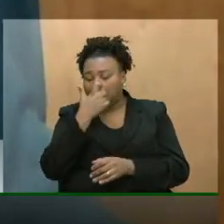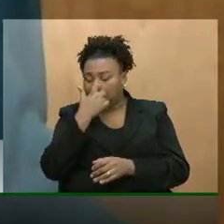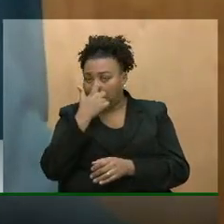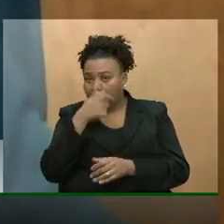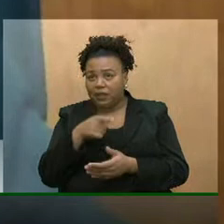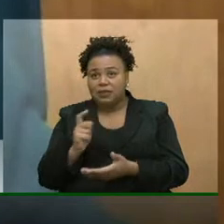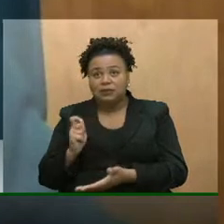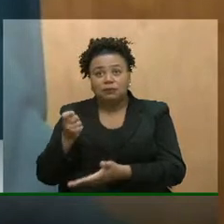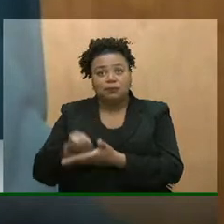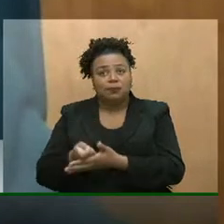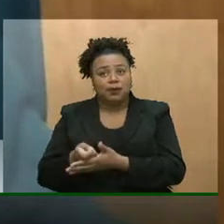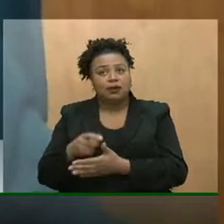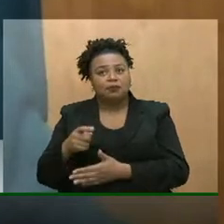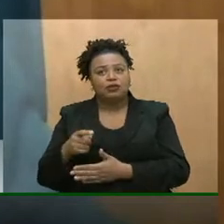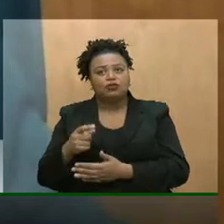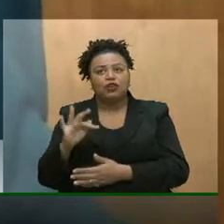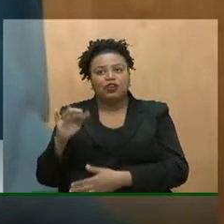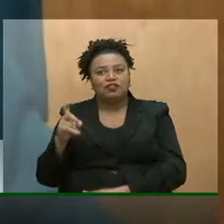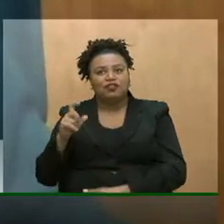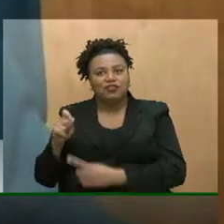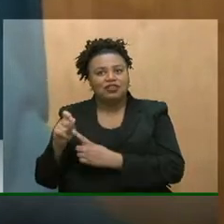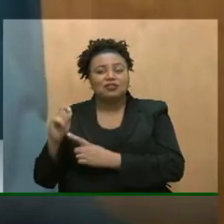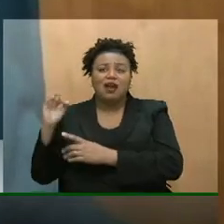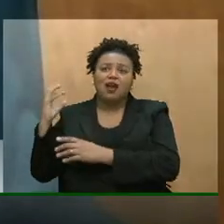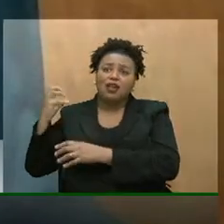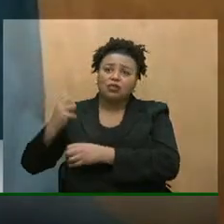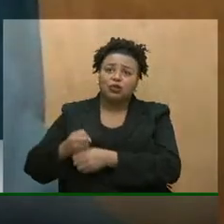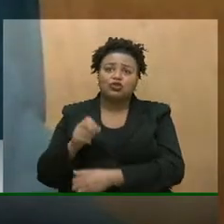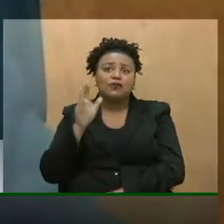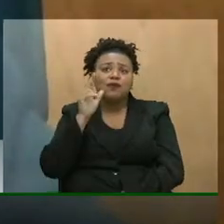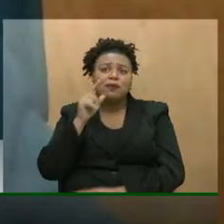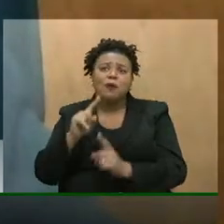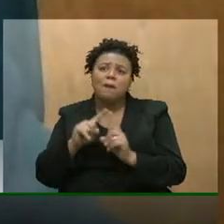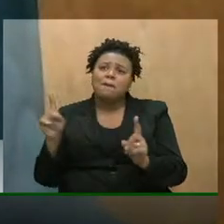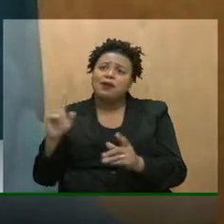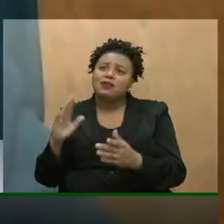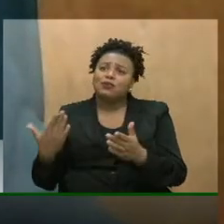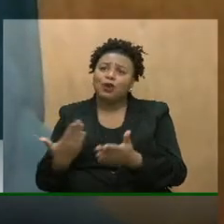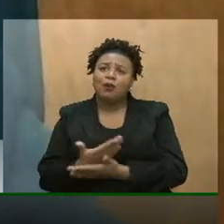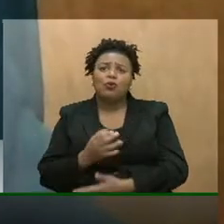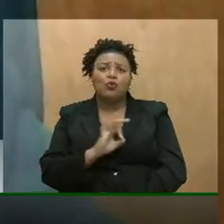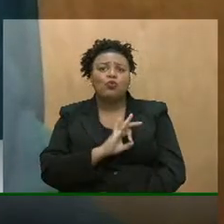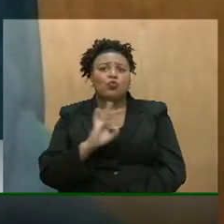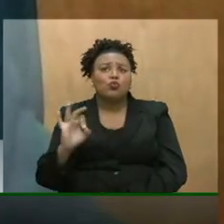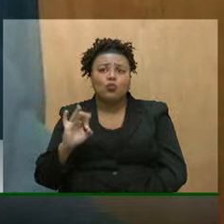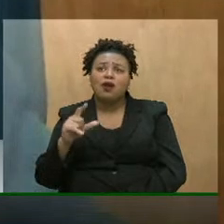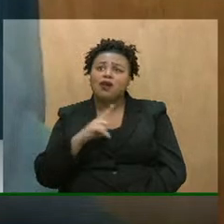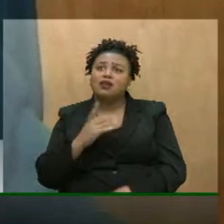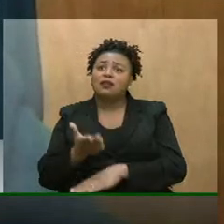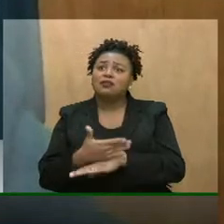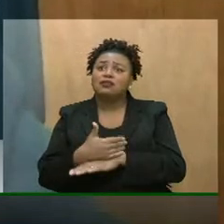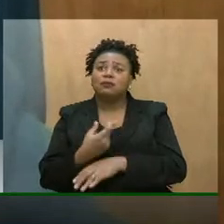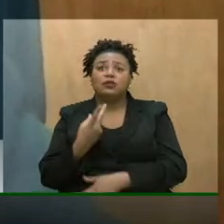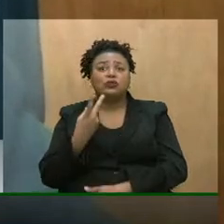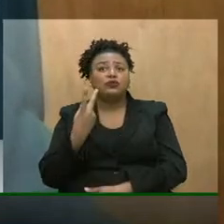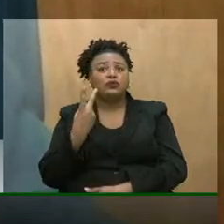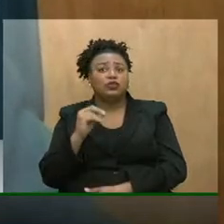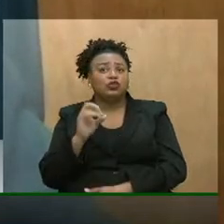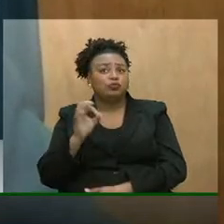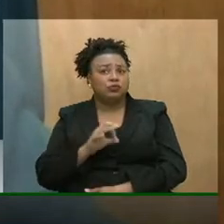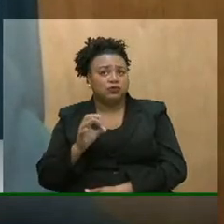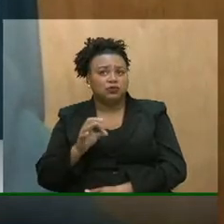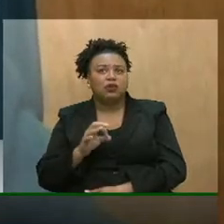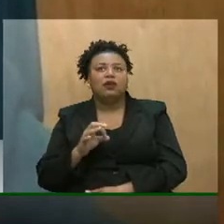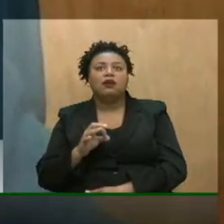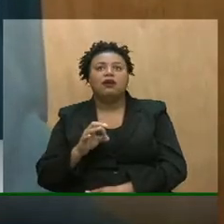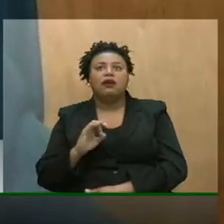esse pagamento da parte fixa retroativa abril. Só que não mandou. Ele está antecipando 20%, o